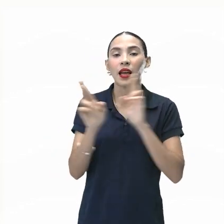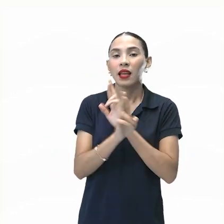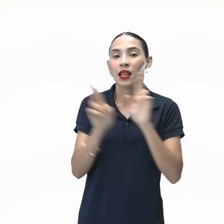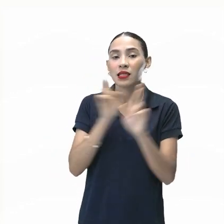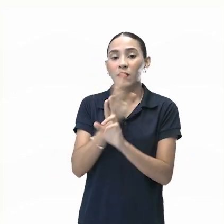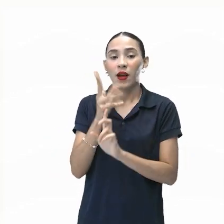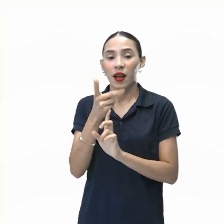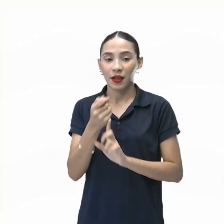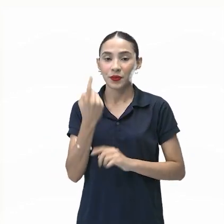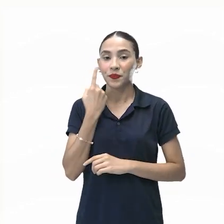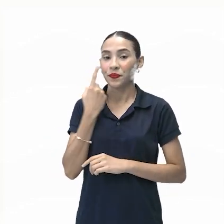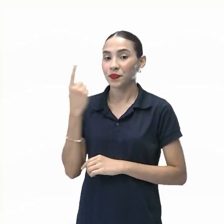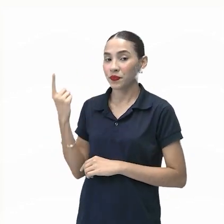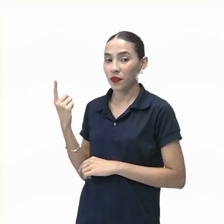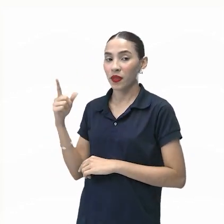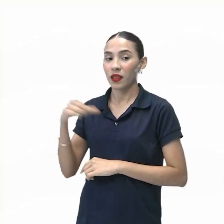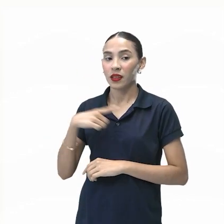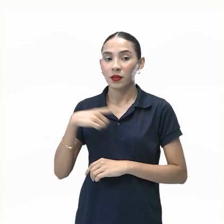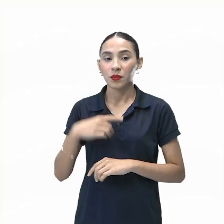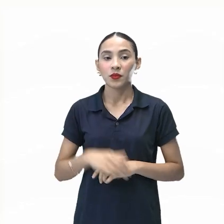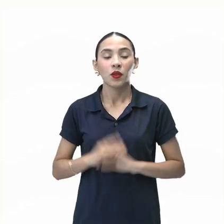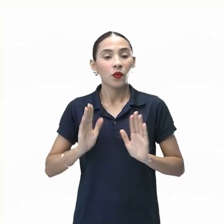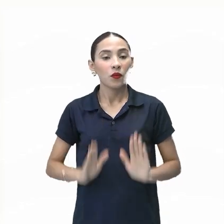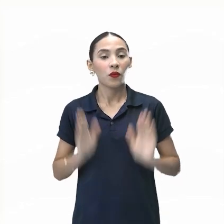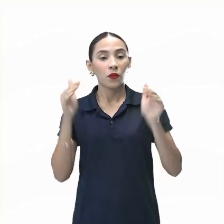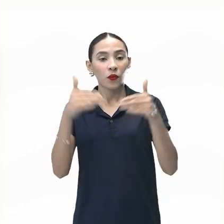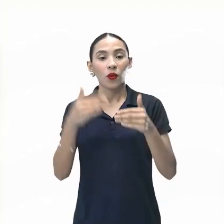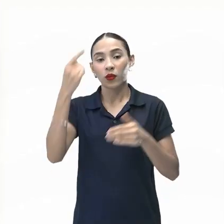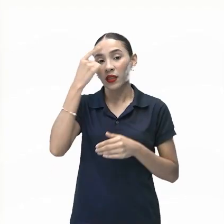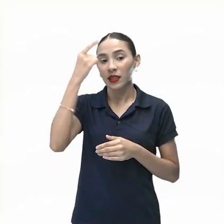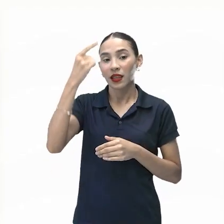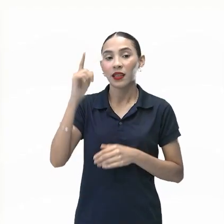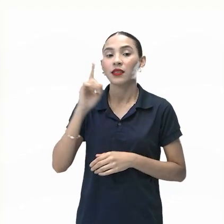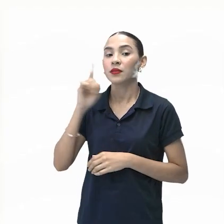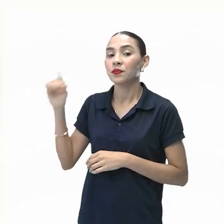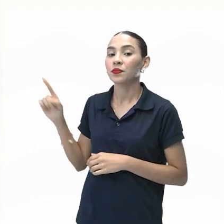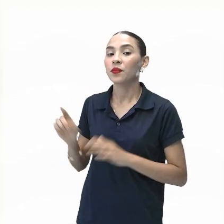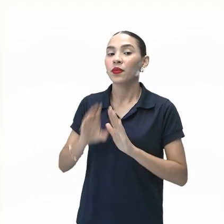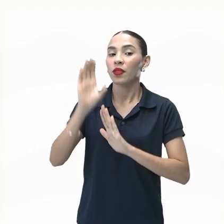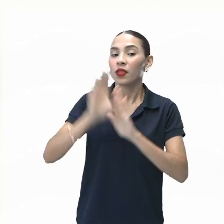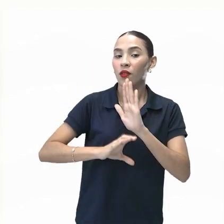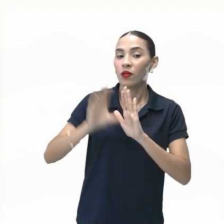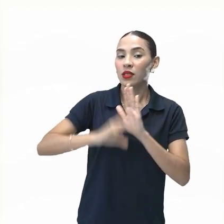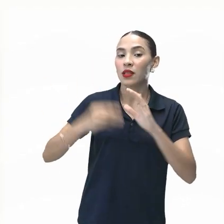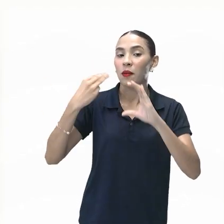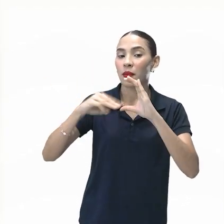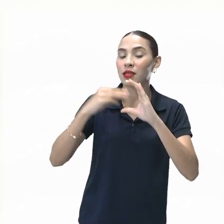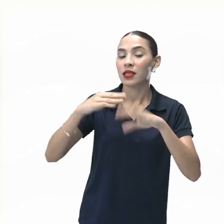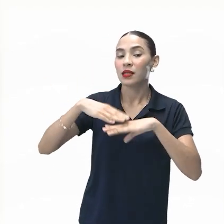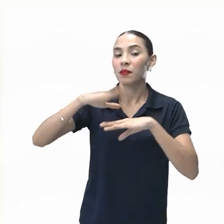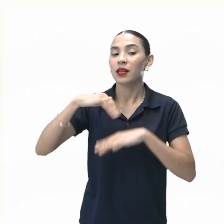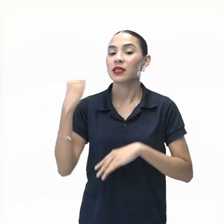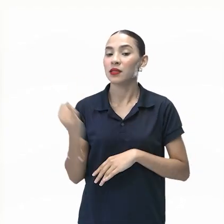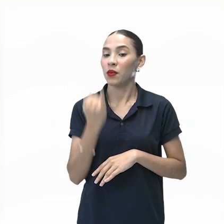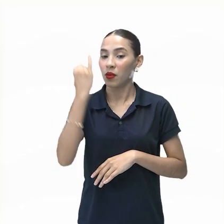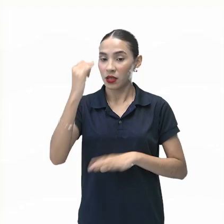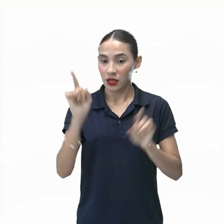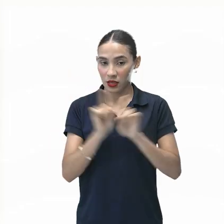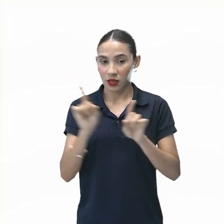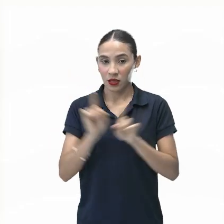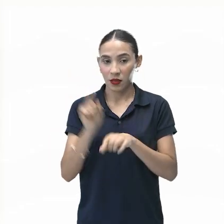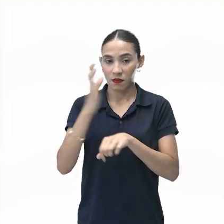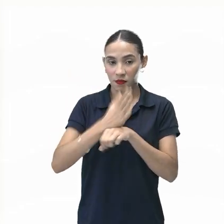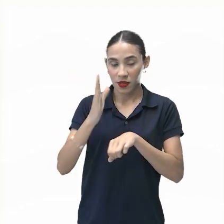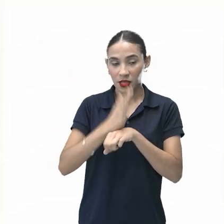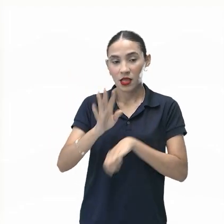à arte. Então, nós temos aqui foco na ideia. O conceito, a mensagem é mais importante que a